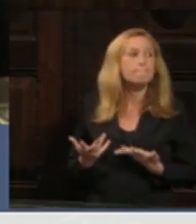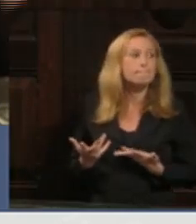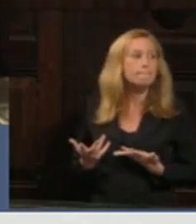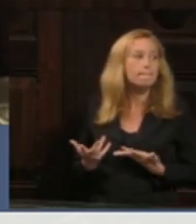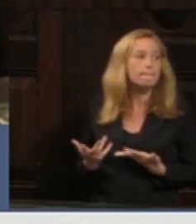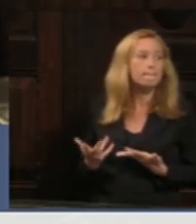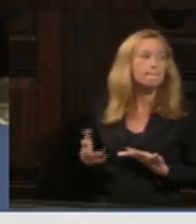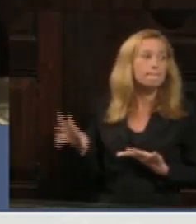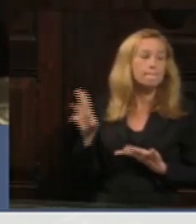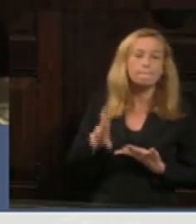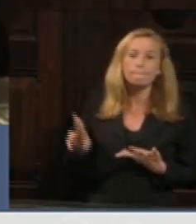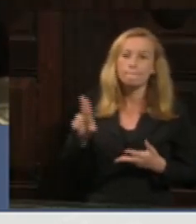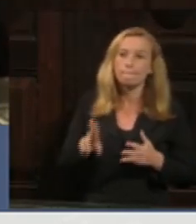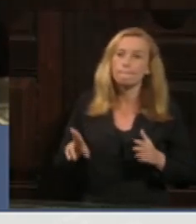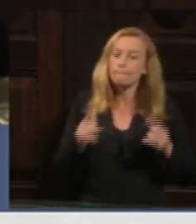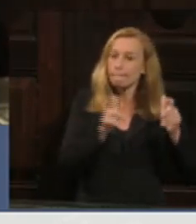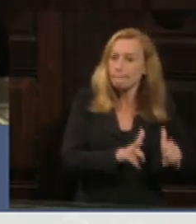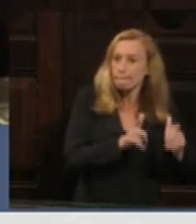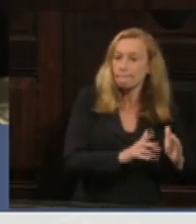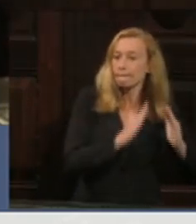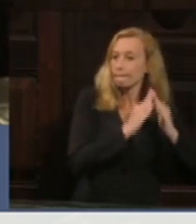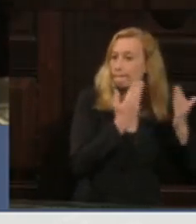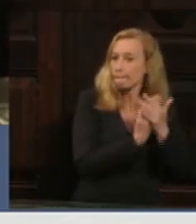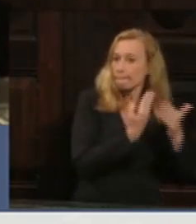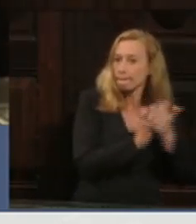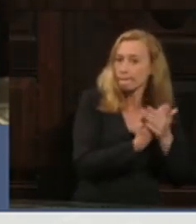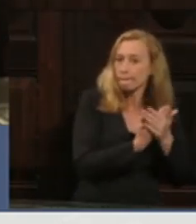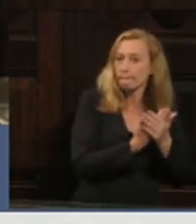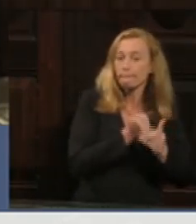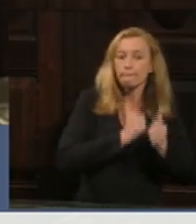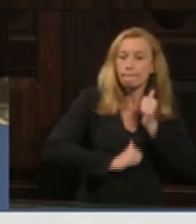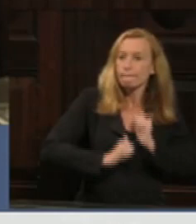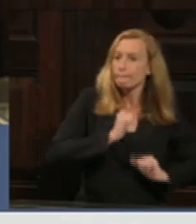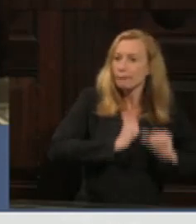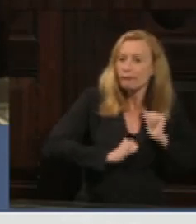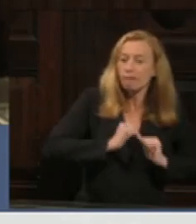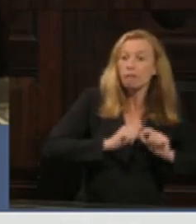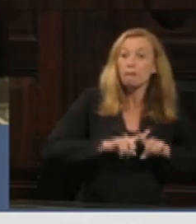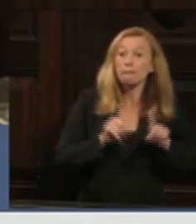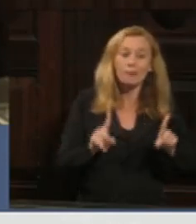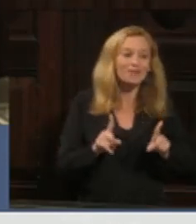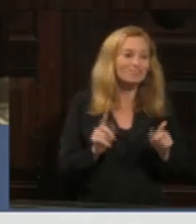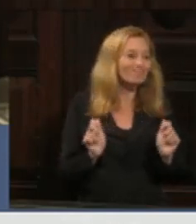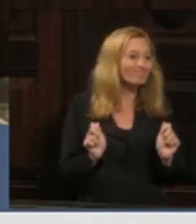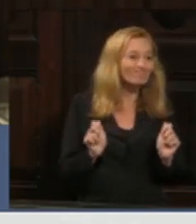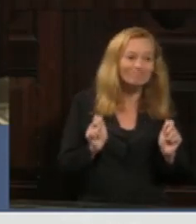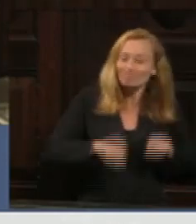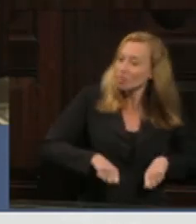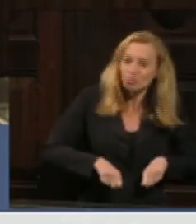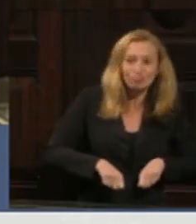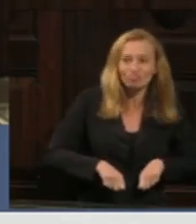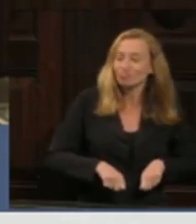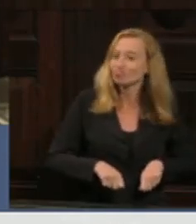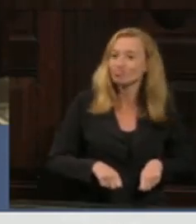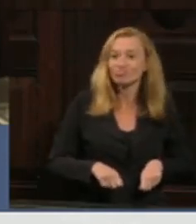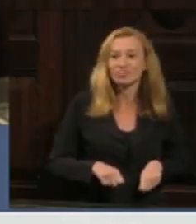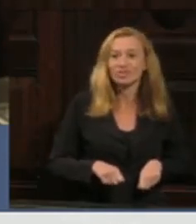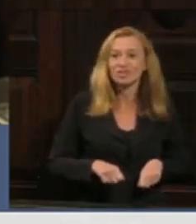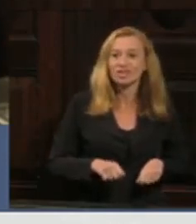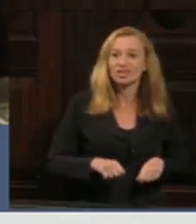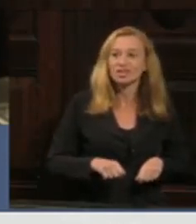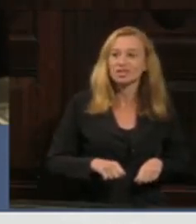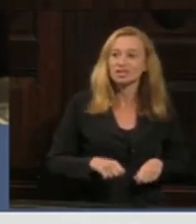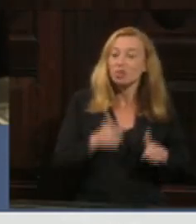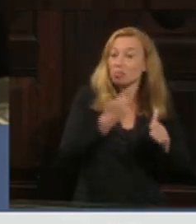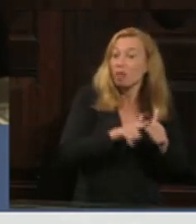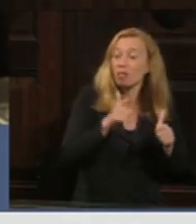ocupar o espaço das escolas que estão ociosos, enfim, mas não será possível enfrentar o problema das vagas na